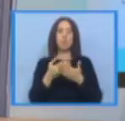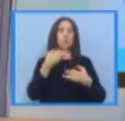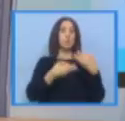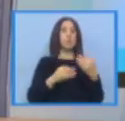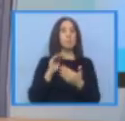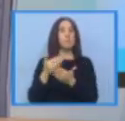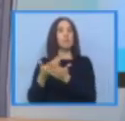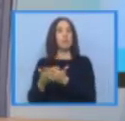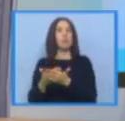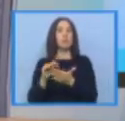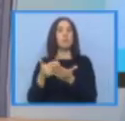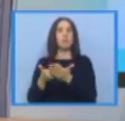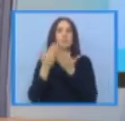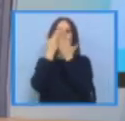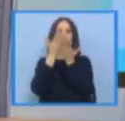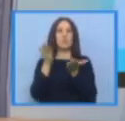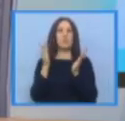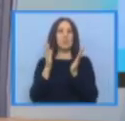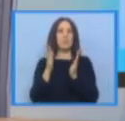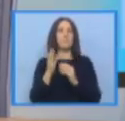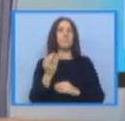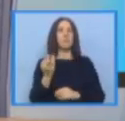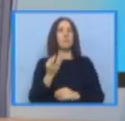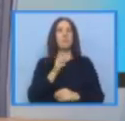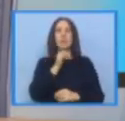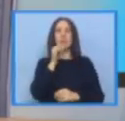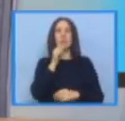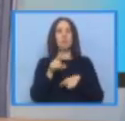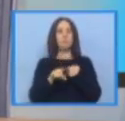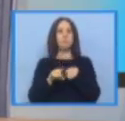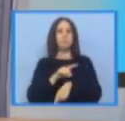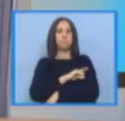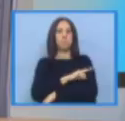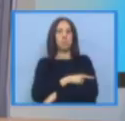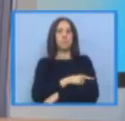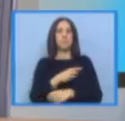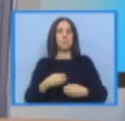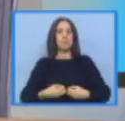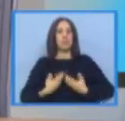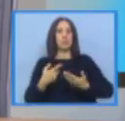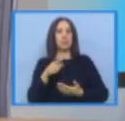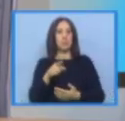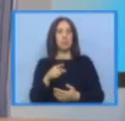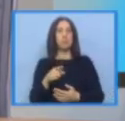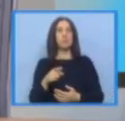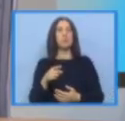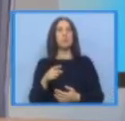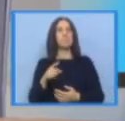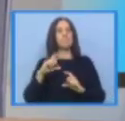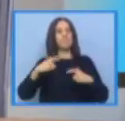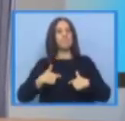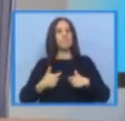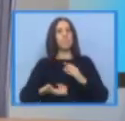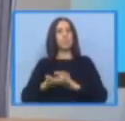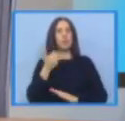e para a democracia. E geralmente o poder político tende a reagir a isso, apertando ainda mais